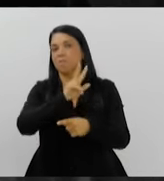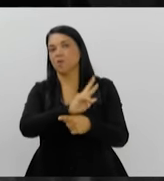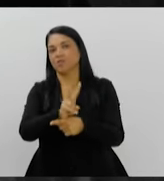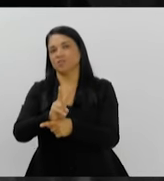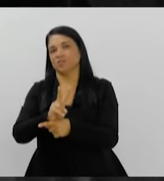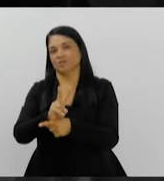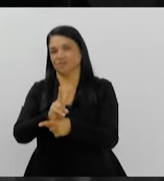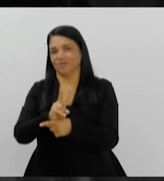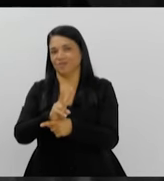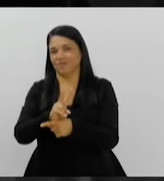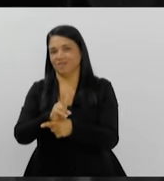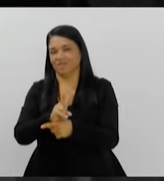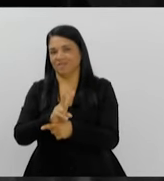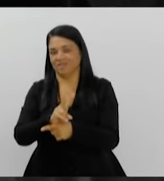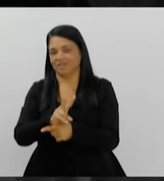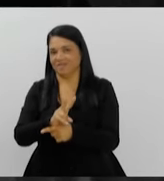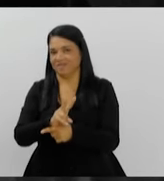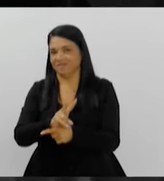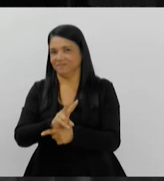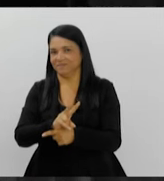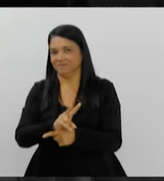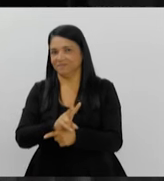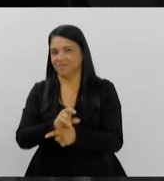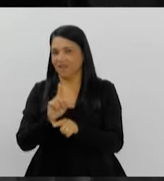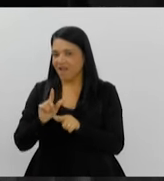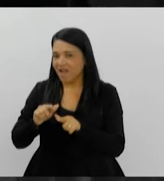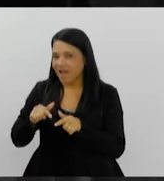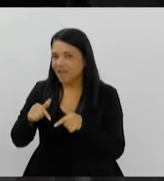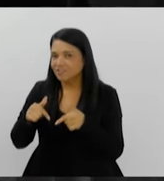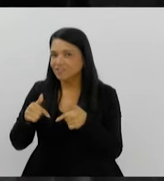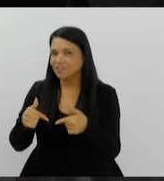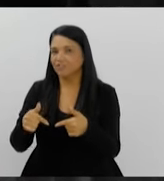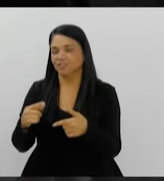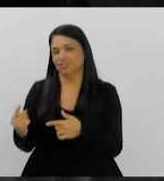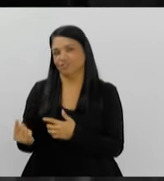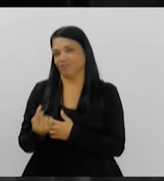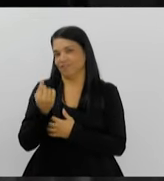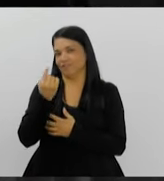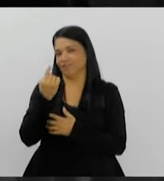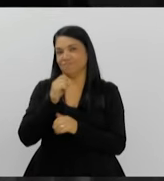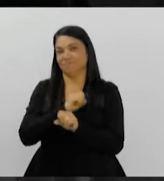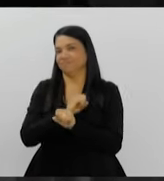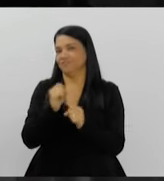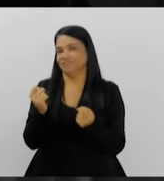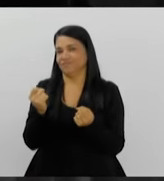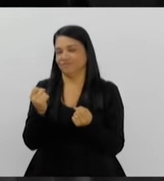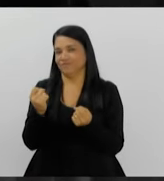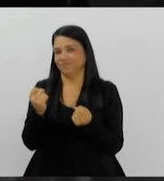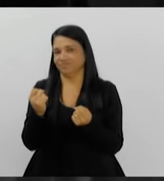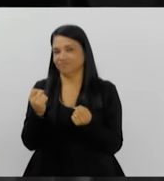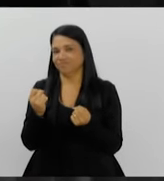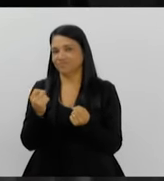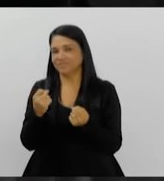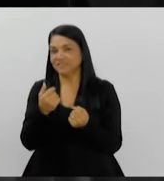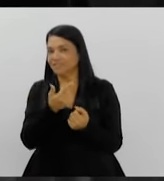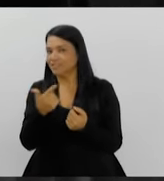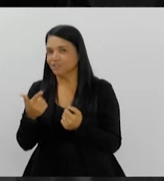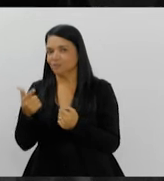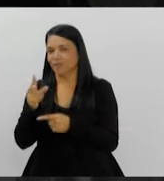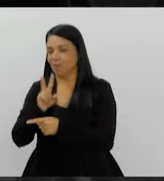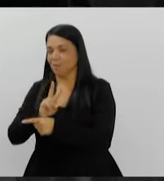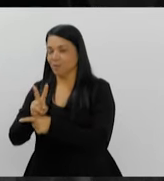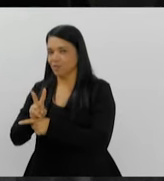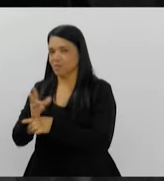tão louco de agir isoladamente nessa Seara sem retaguarda sem